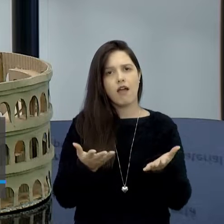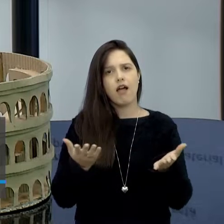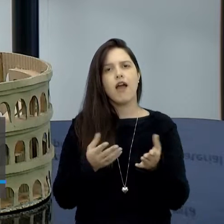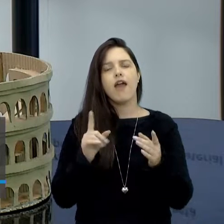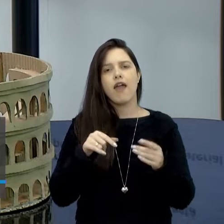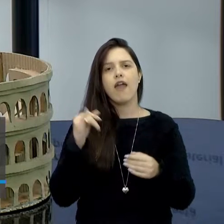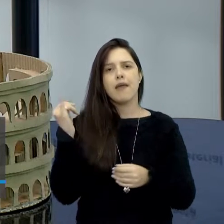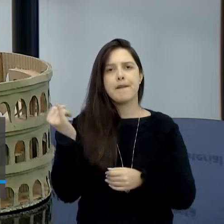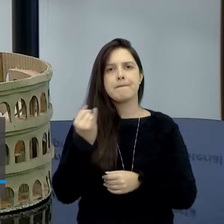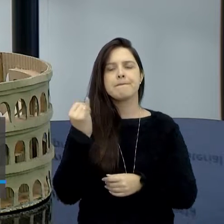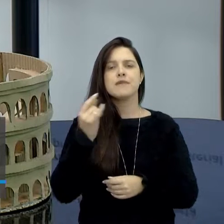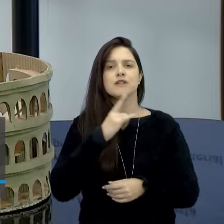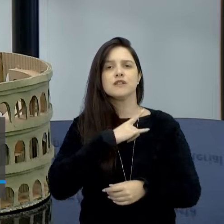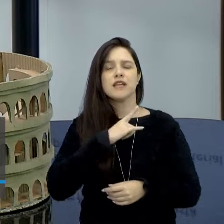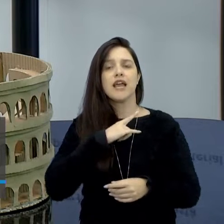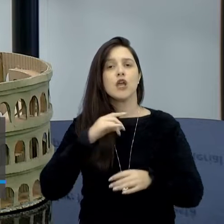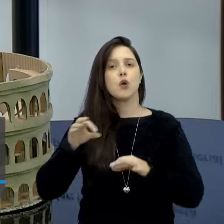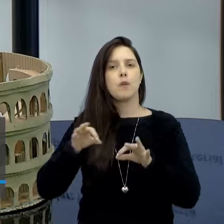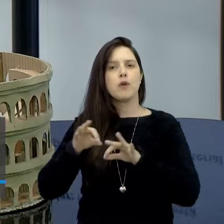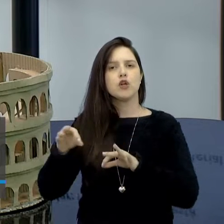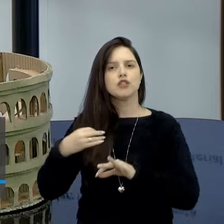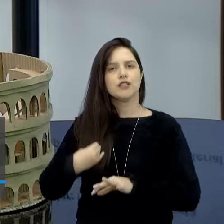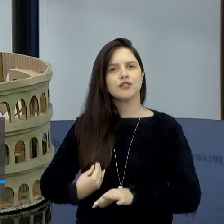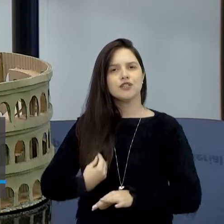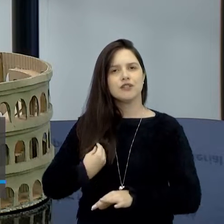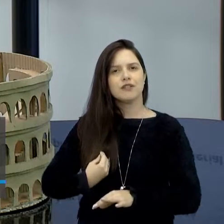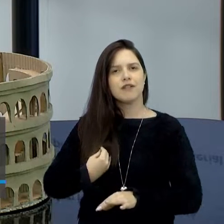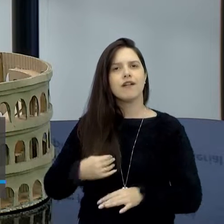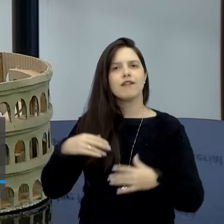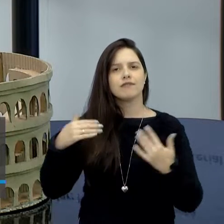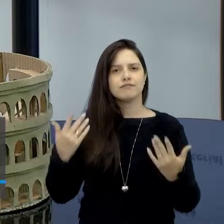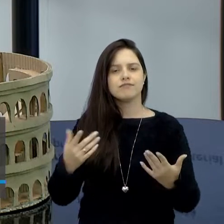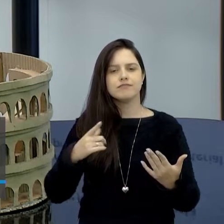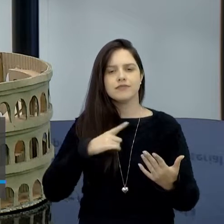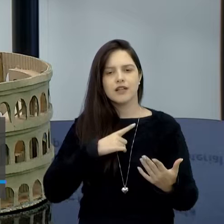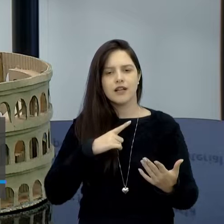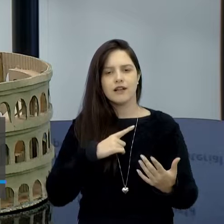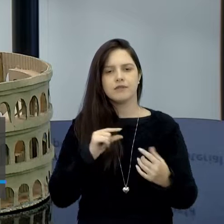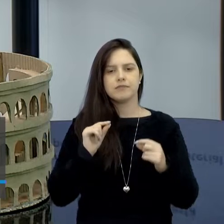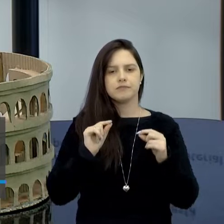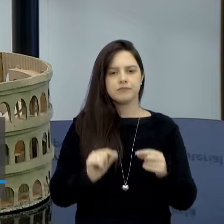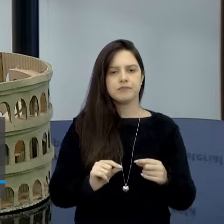para aqueles alunos que têm um projeto de vida ligado assim à área de